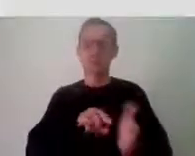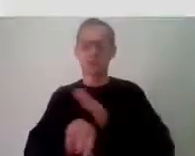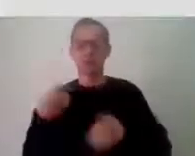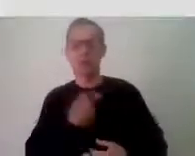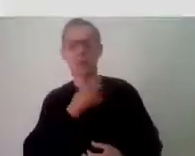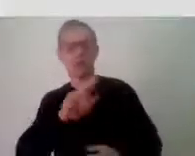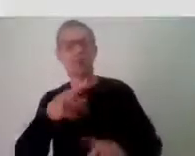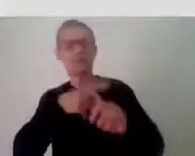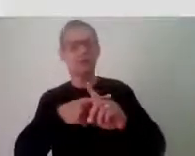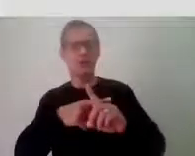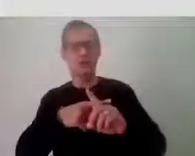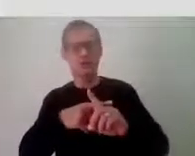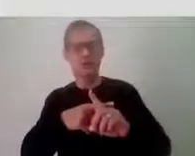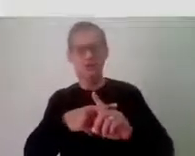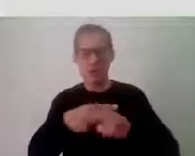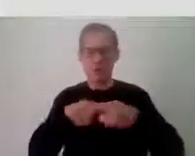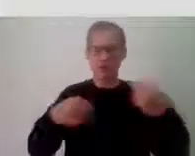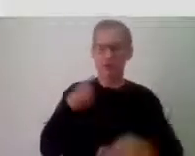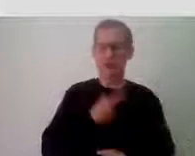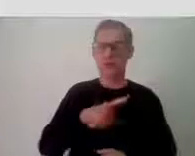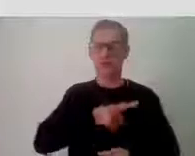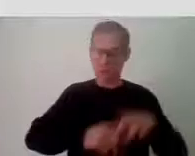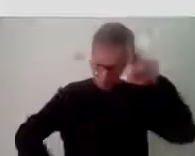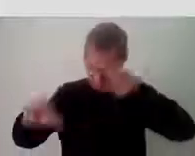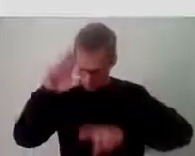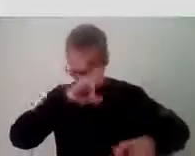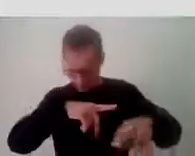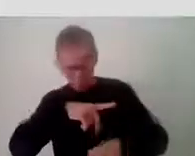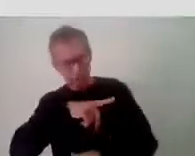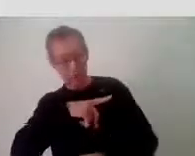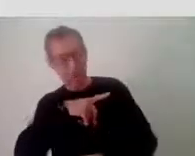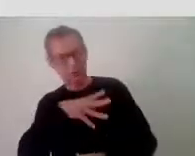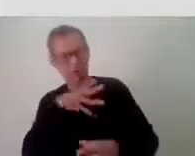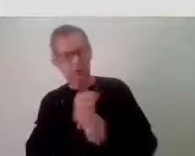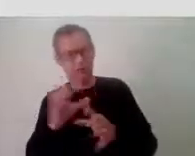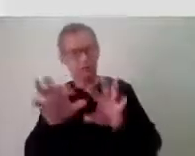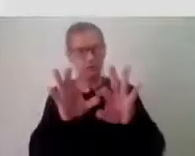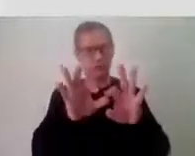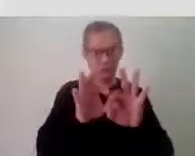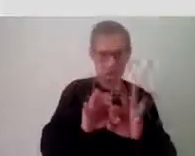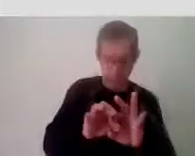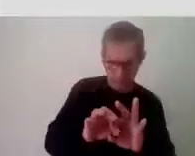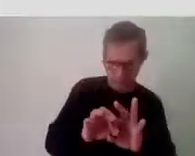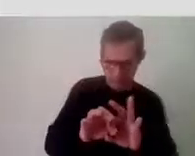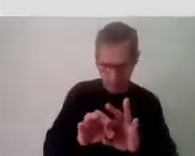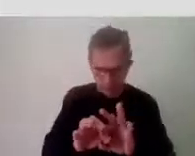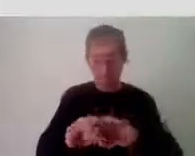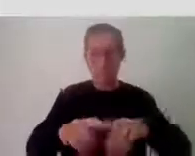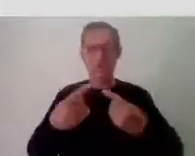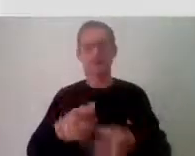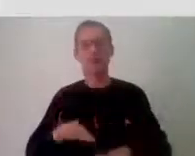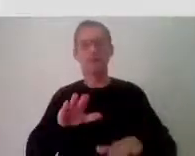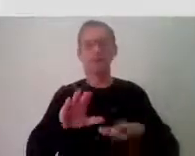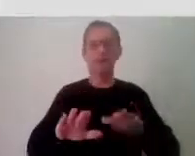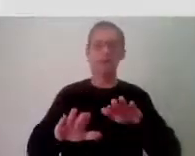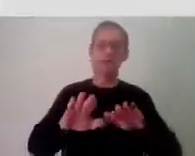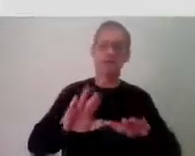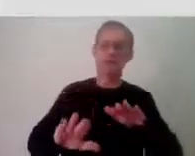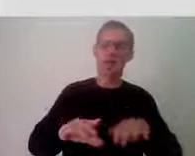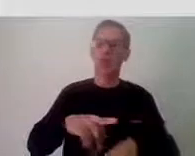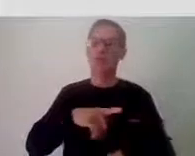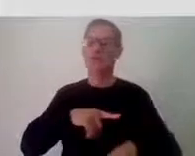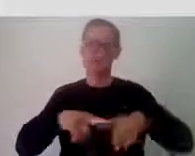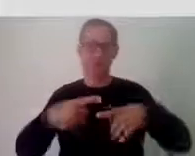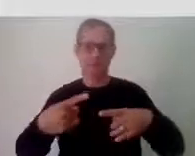Que tipo de situações a gente pode, então, analisar por meio das integrais? A situação que talvez a gente tenha